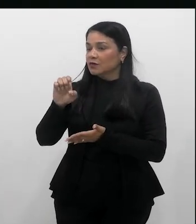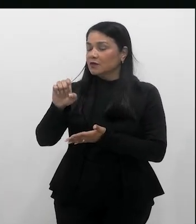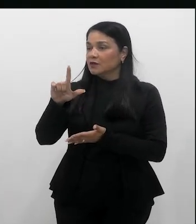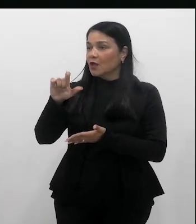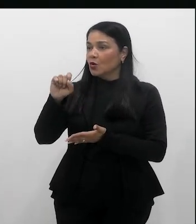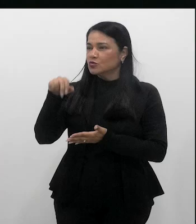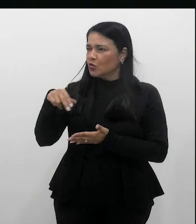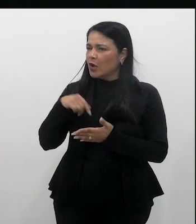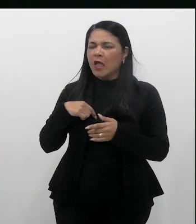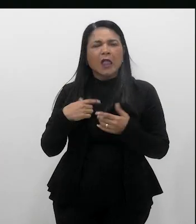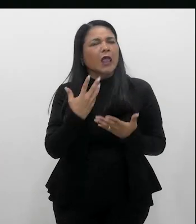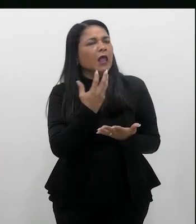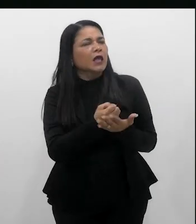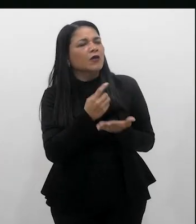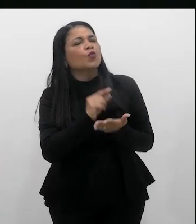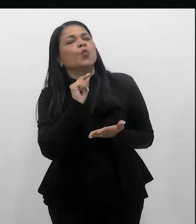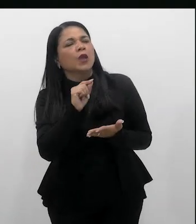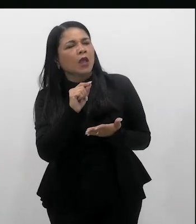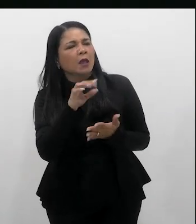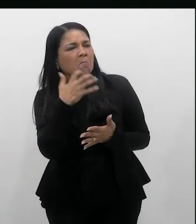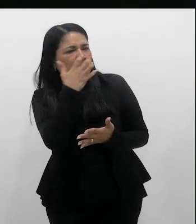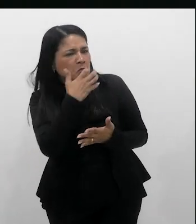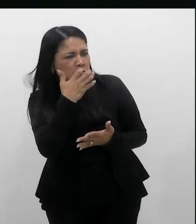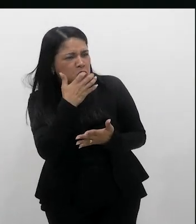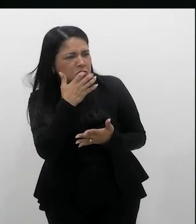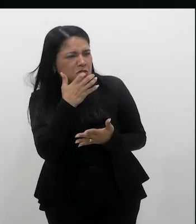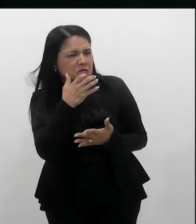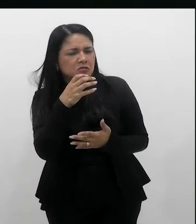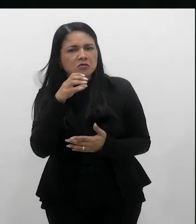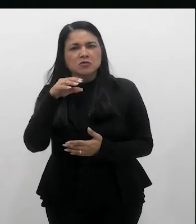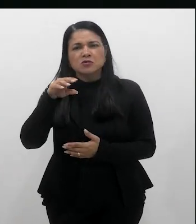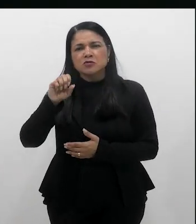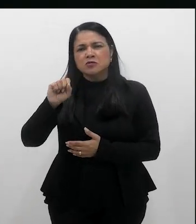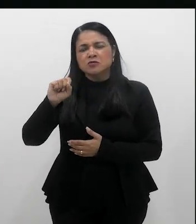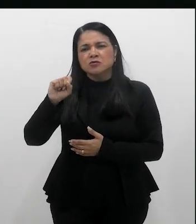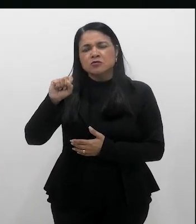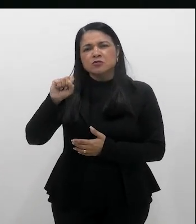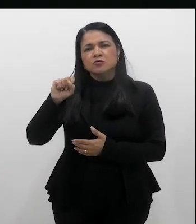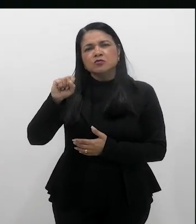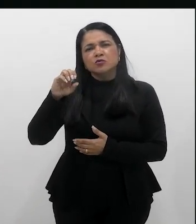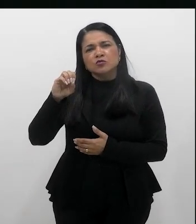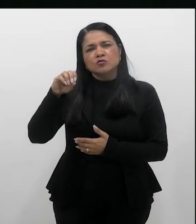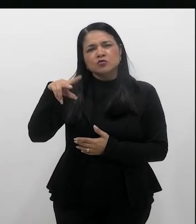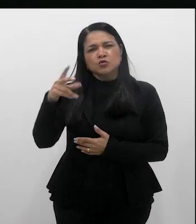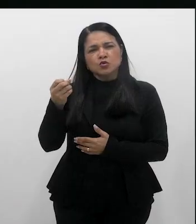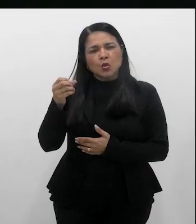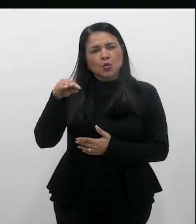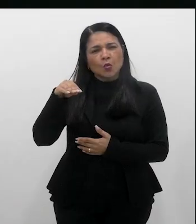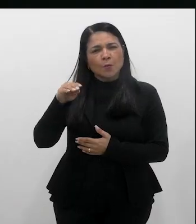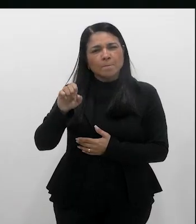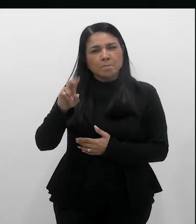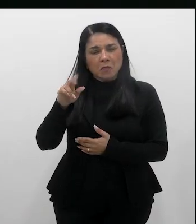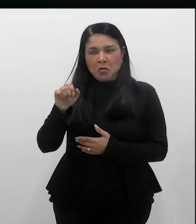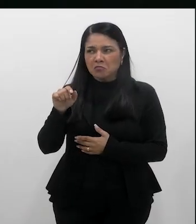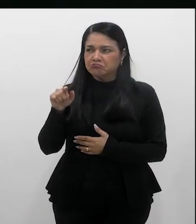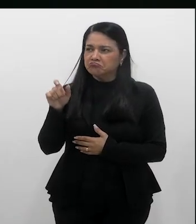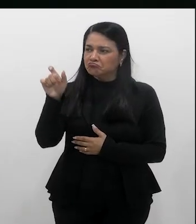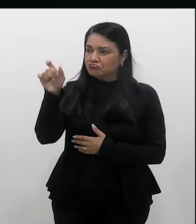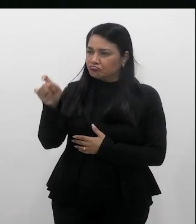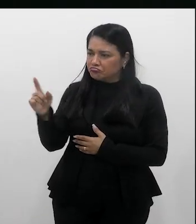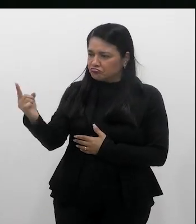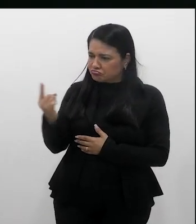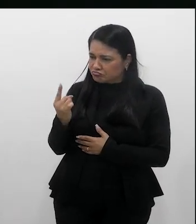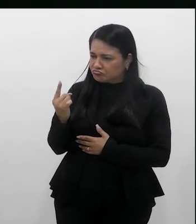ele gravou o quê? Qual a música dele? É Só Sonho Meu? Imagina. E o senhor tem